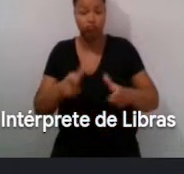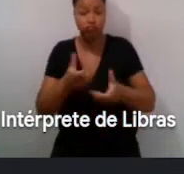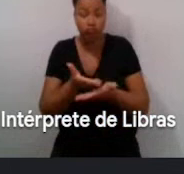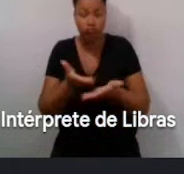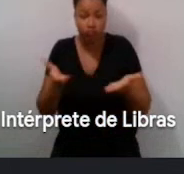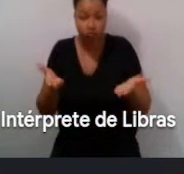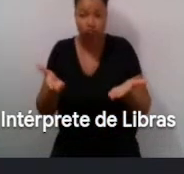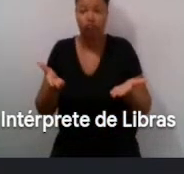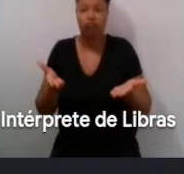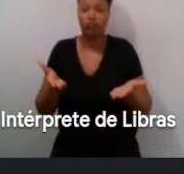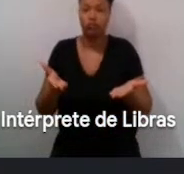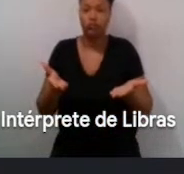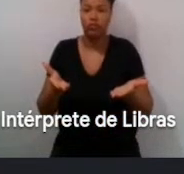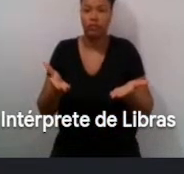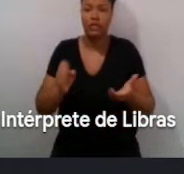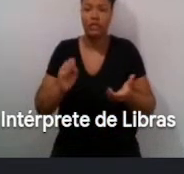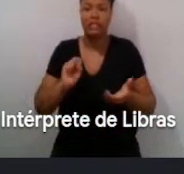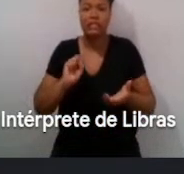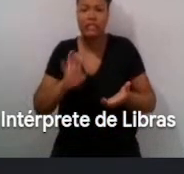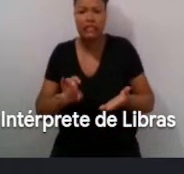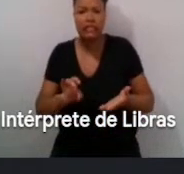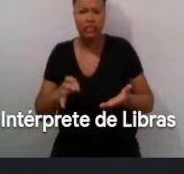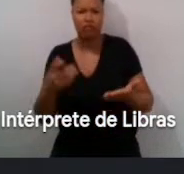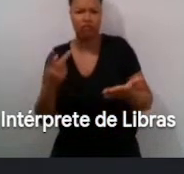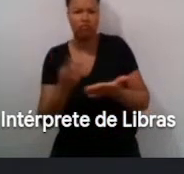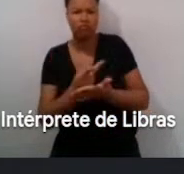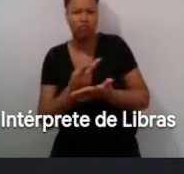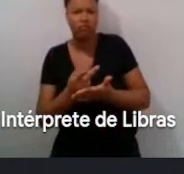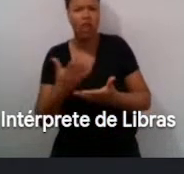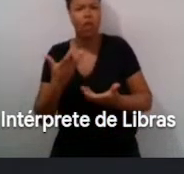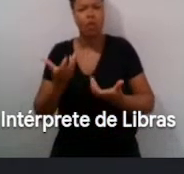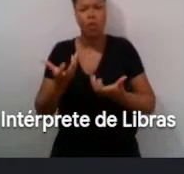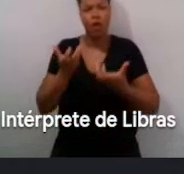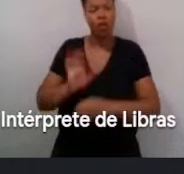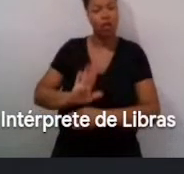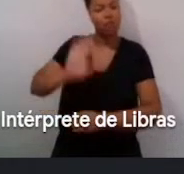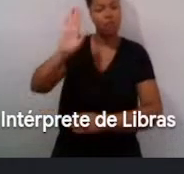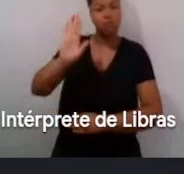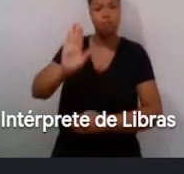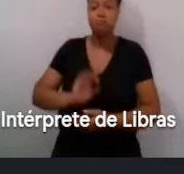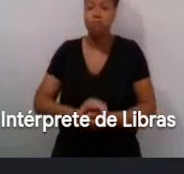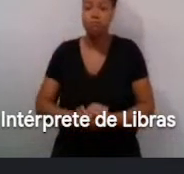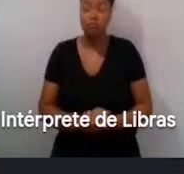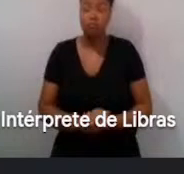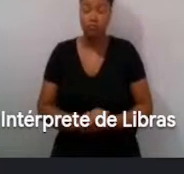se há alguma divergência, alguma manifestação que queira fazer.